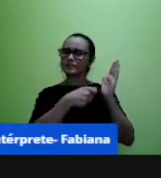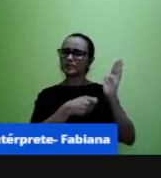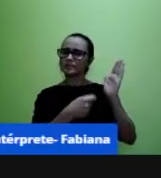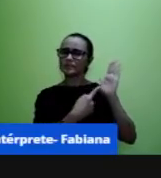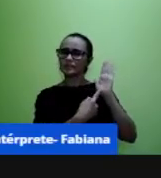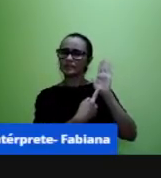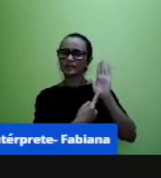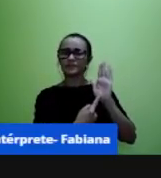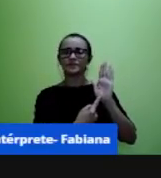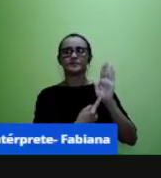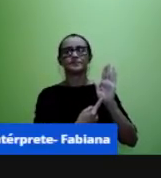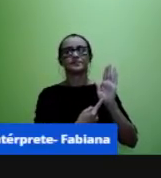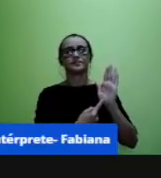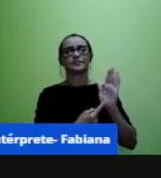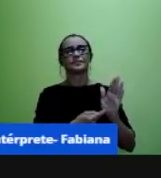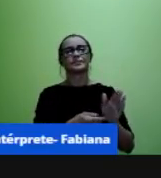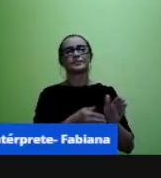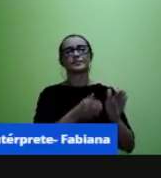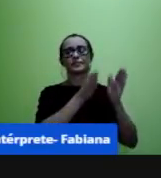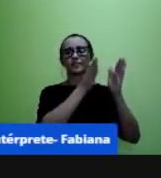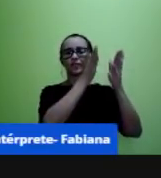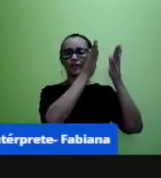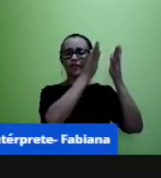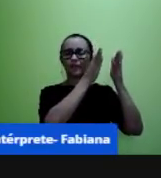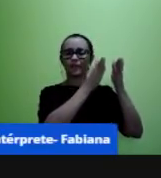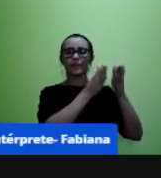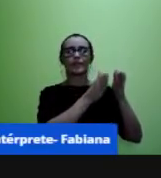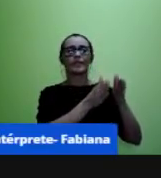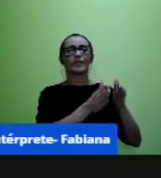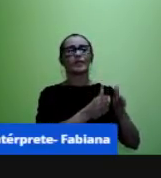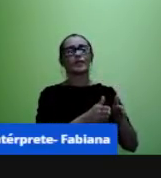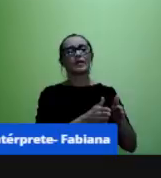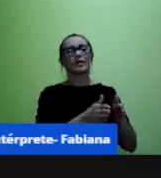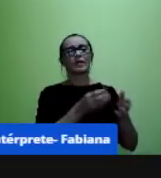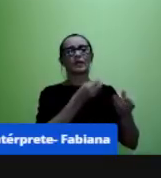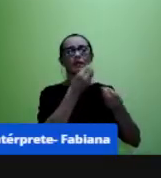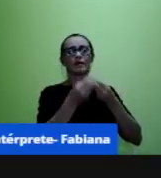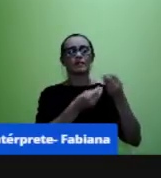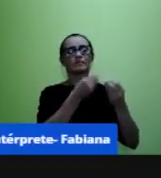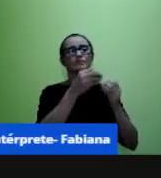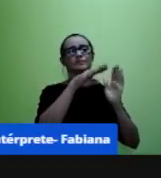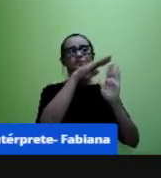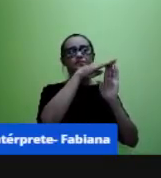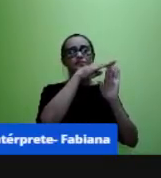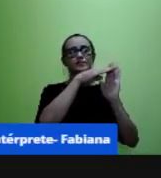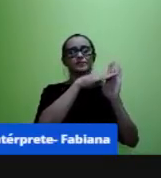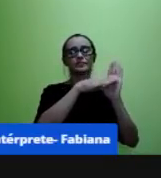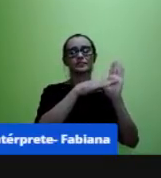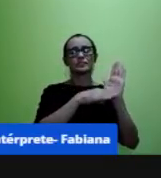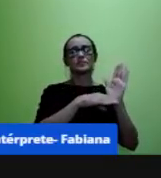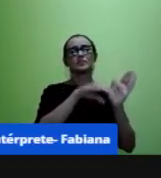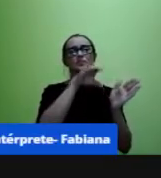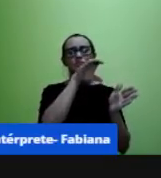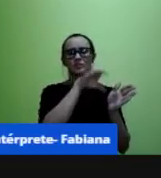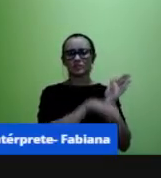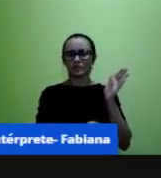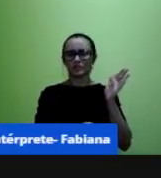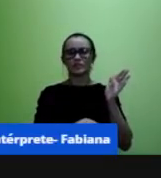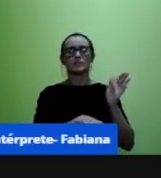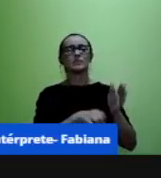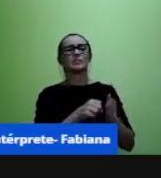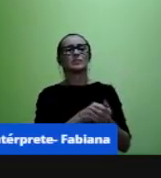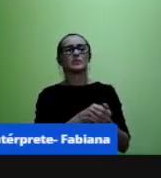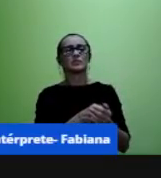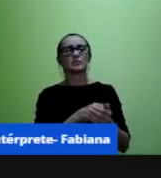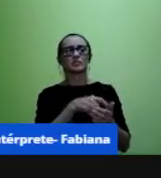primeira coluna, nós colocamos os conhecimentos, né, como critérios. Por exemplo, os conhecimentos conceituais, depois